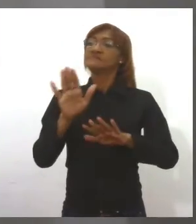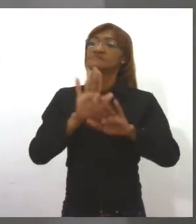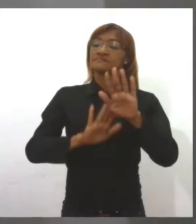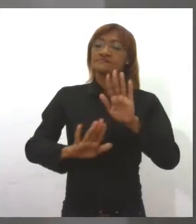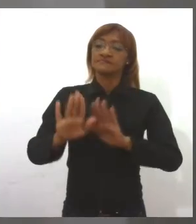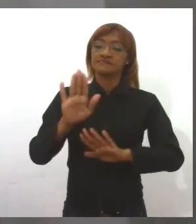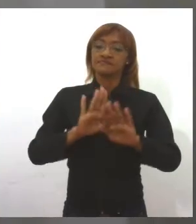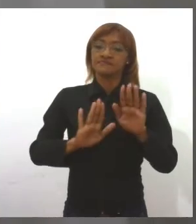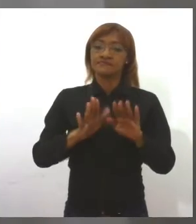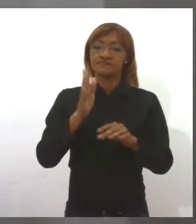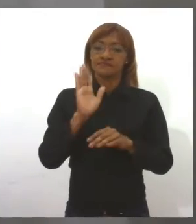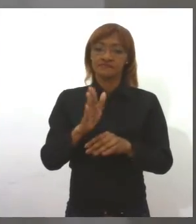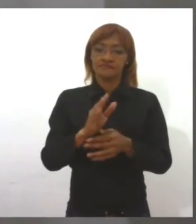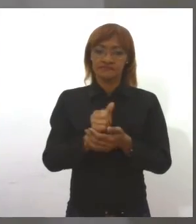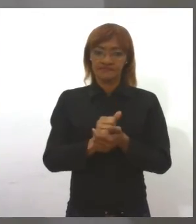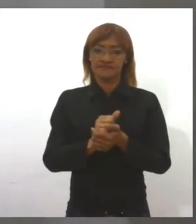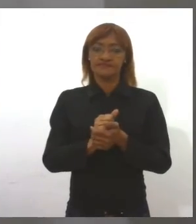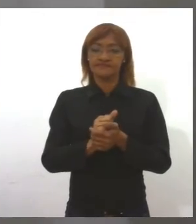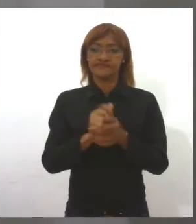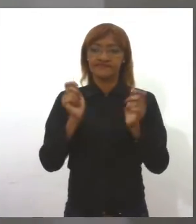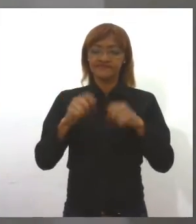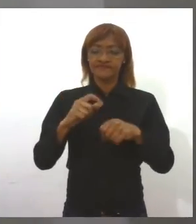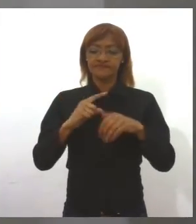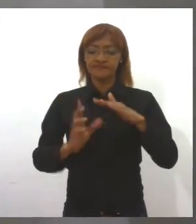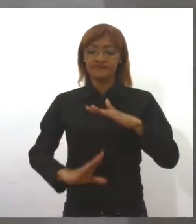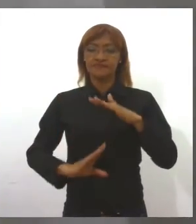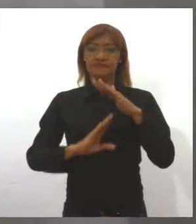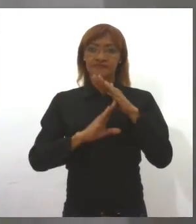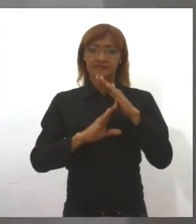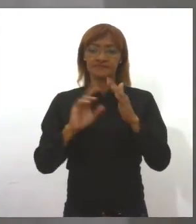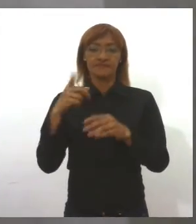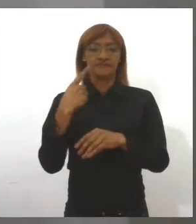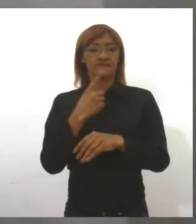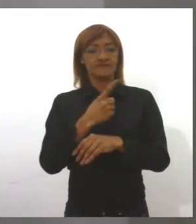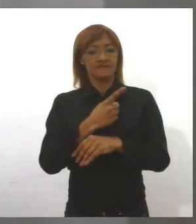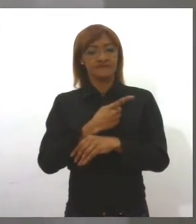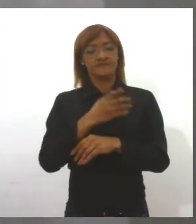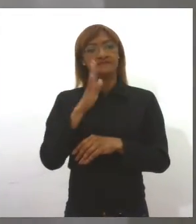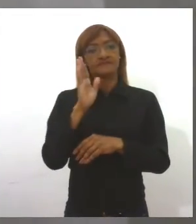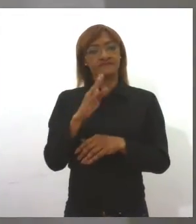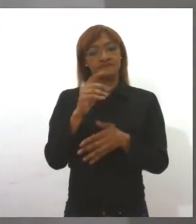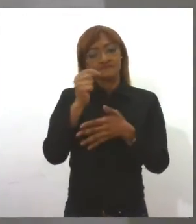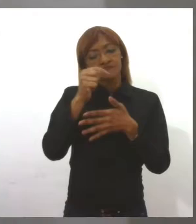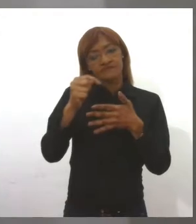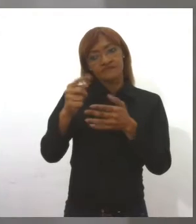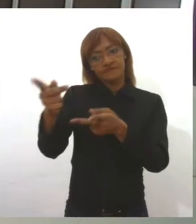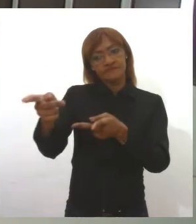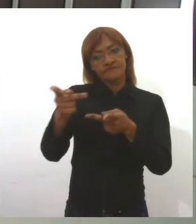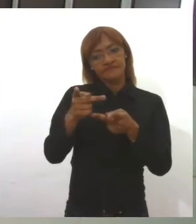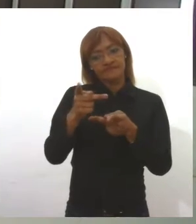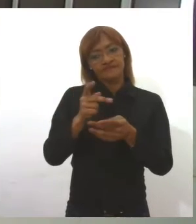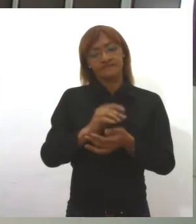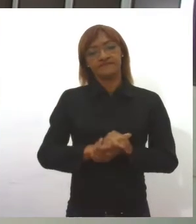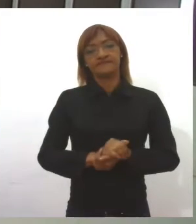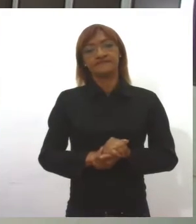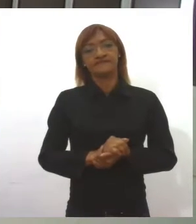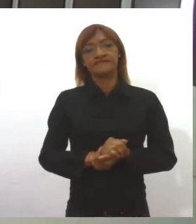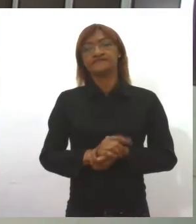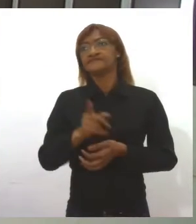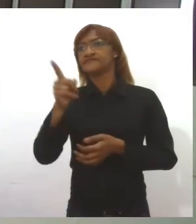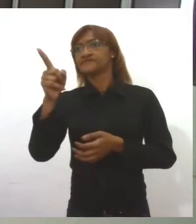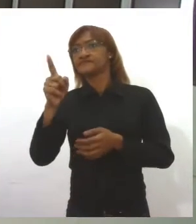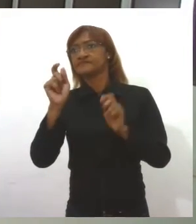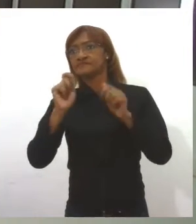esse encontro limitado que a gente fez pontualmente esses convites. Faz inscrição